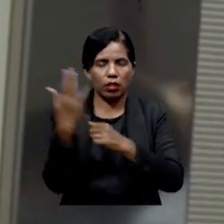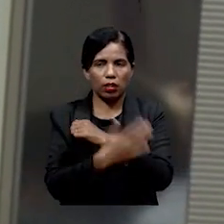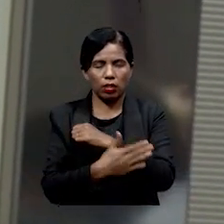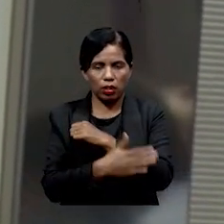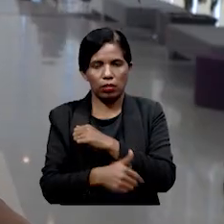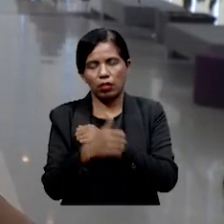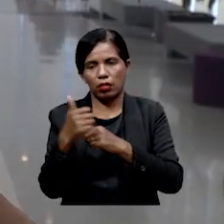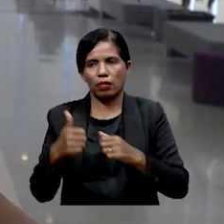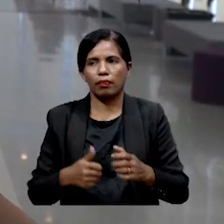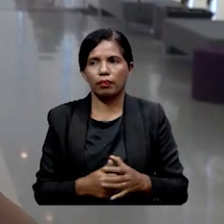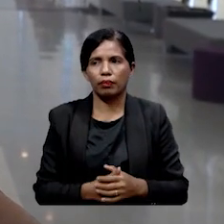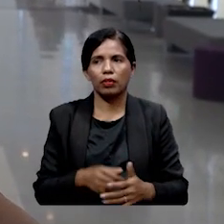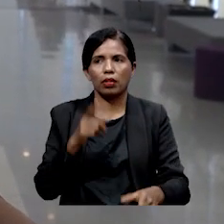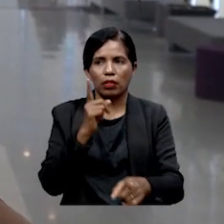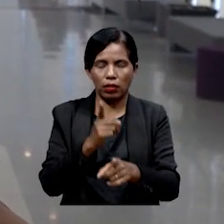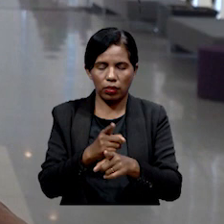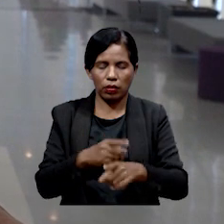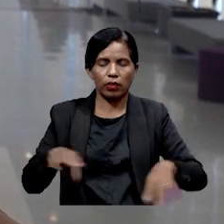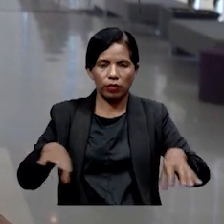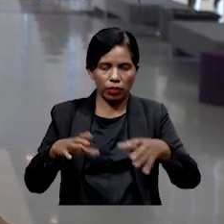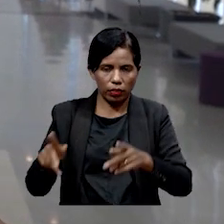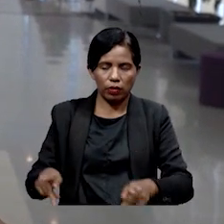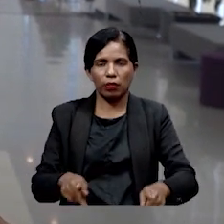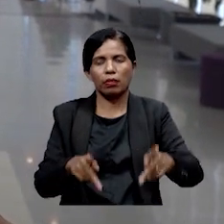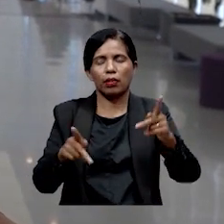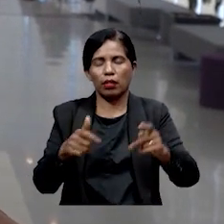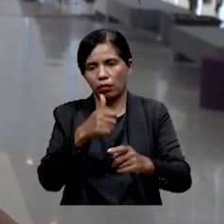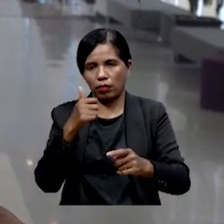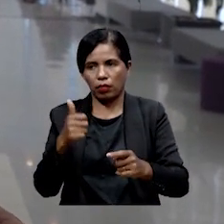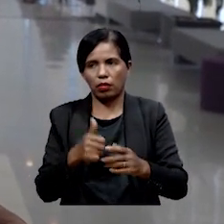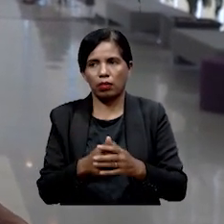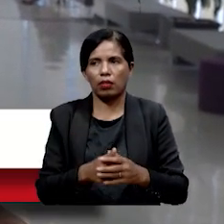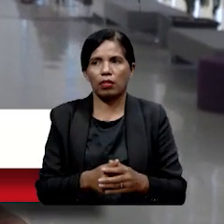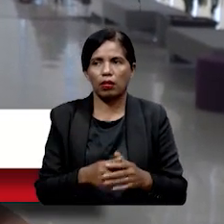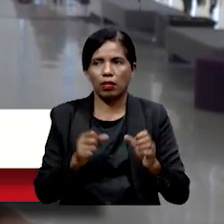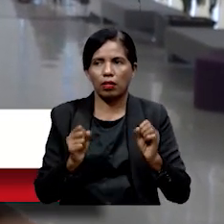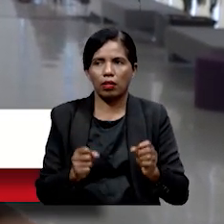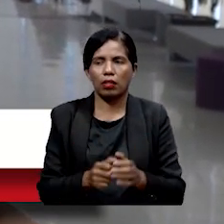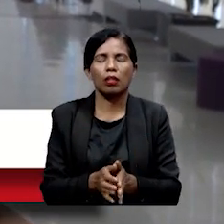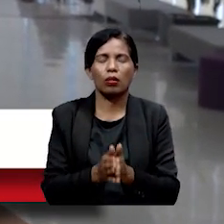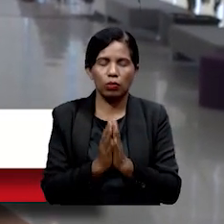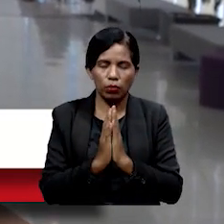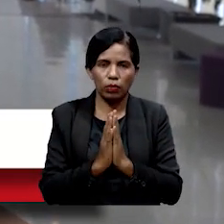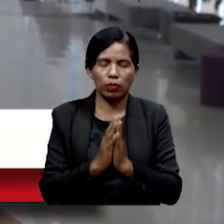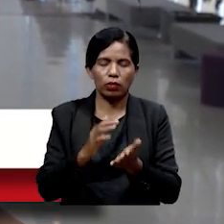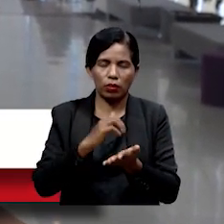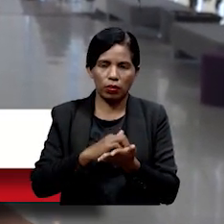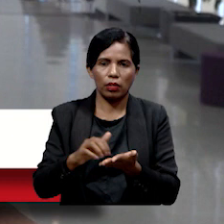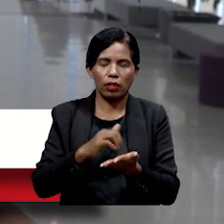Emanerain. Los e a funcionários públicos Balun, be goza licença sem